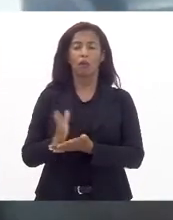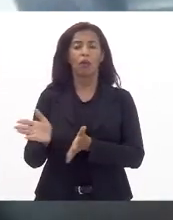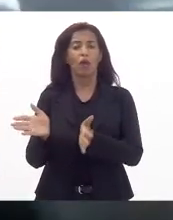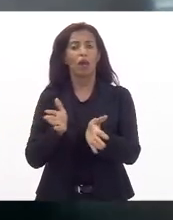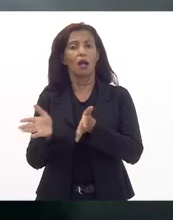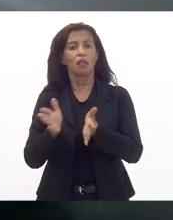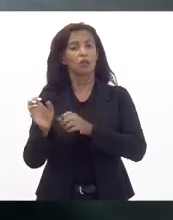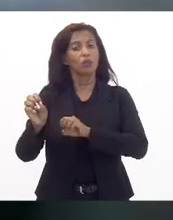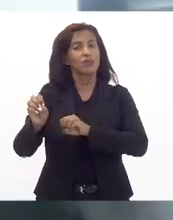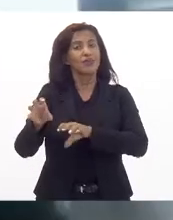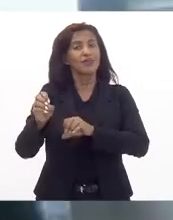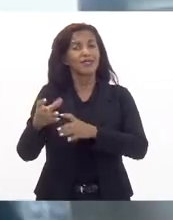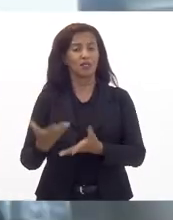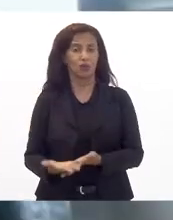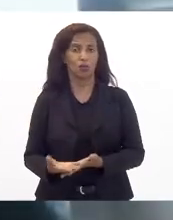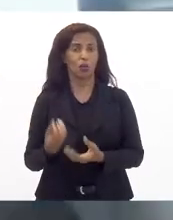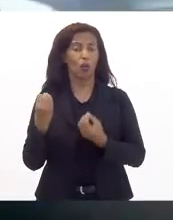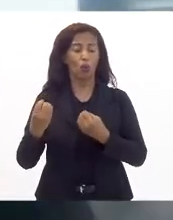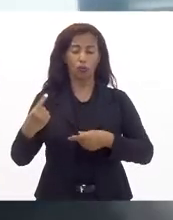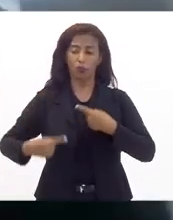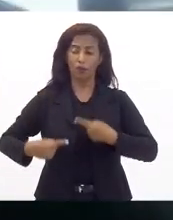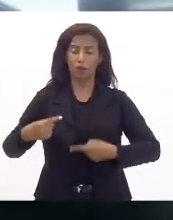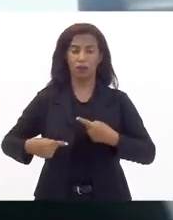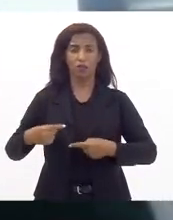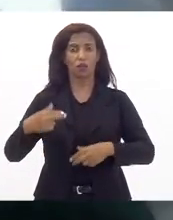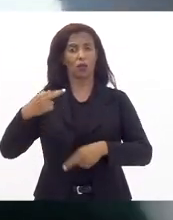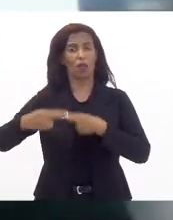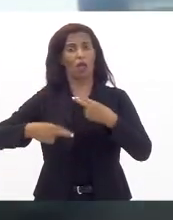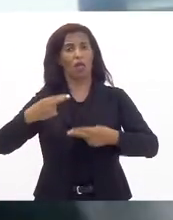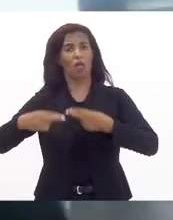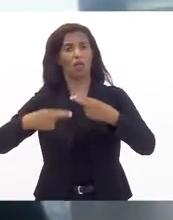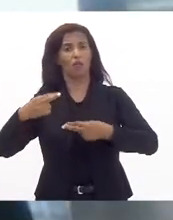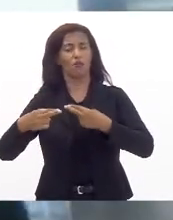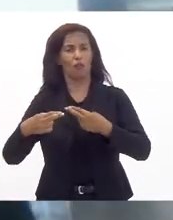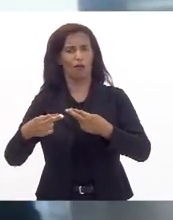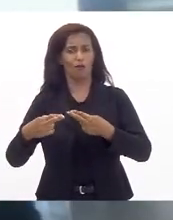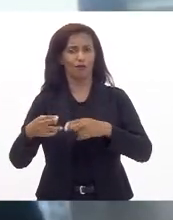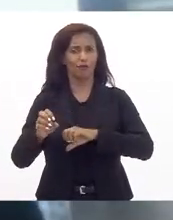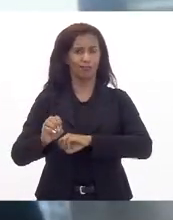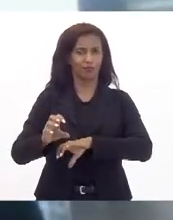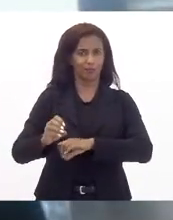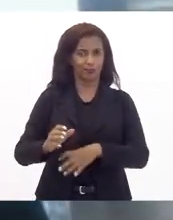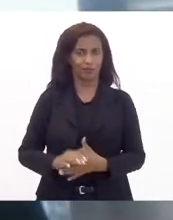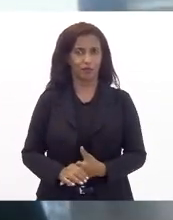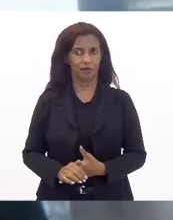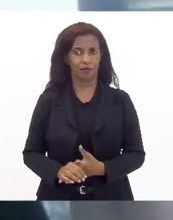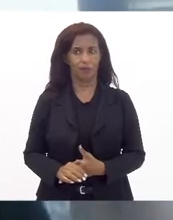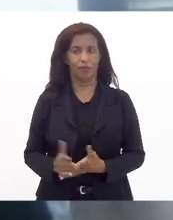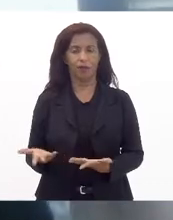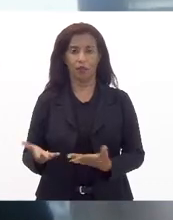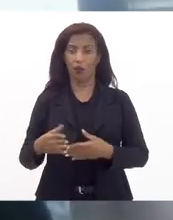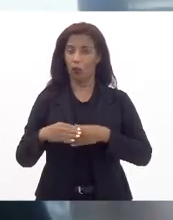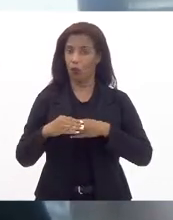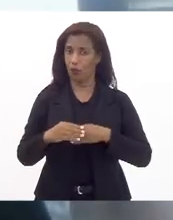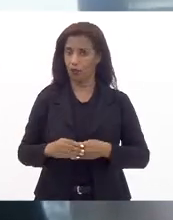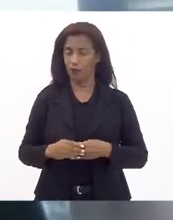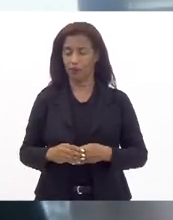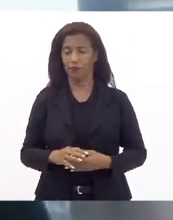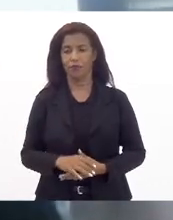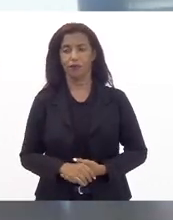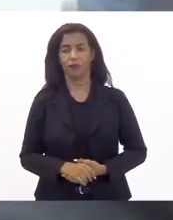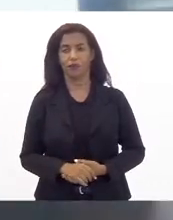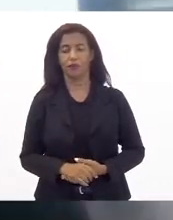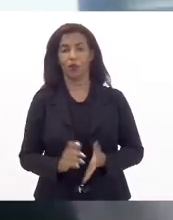assessor ao ensino Quanto mais a discussão da reforma curricular no ensino portando saúde é